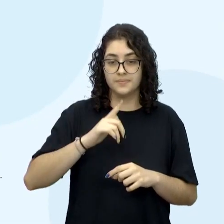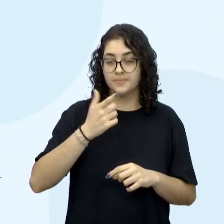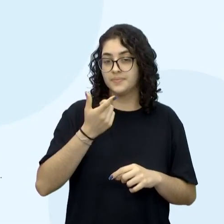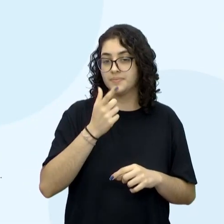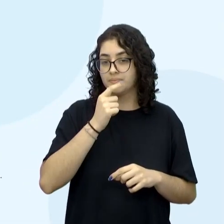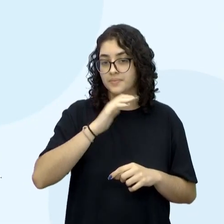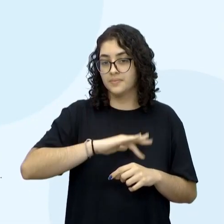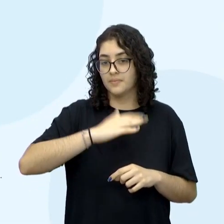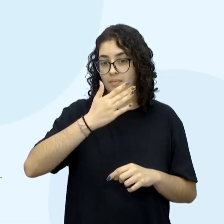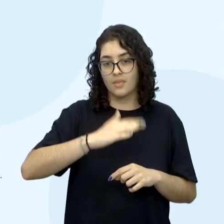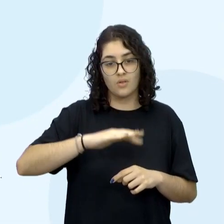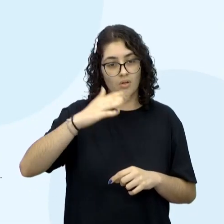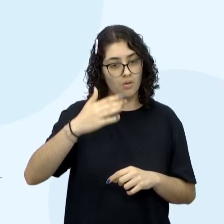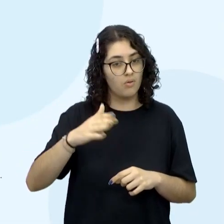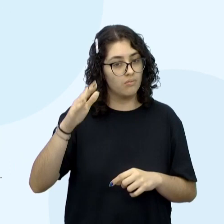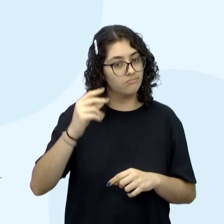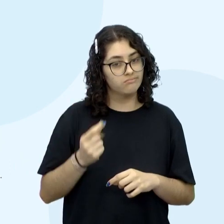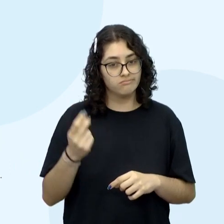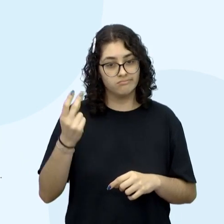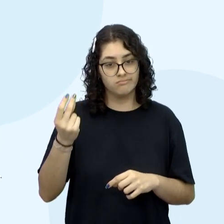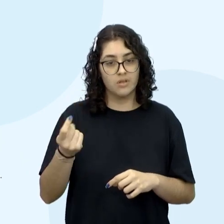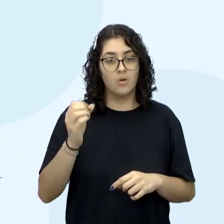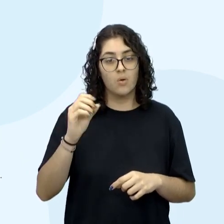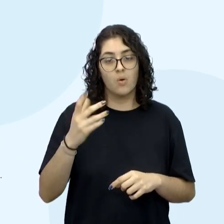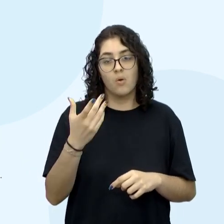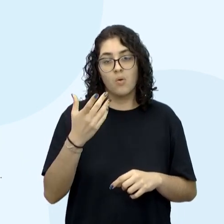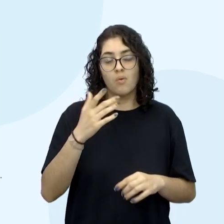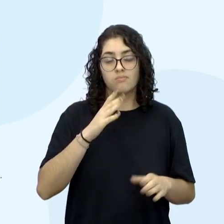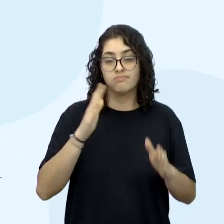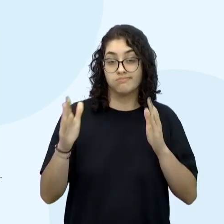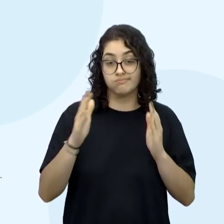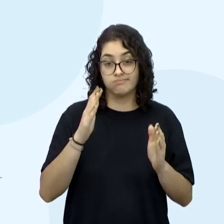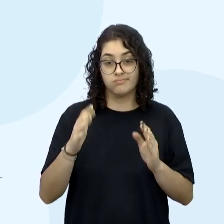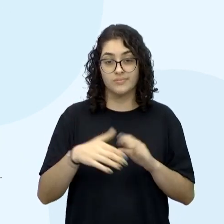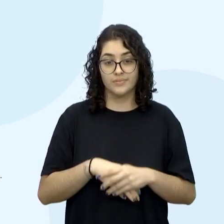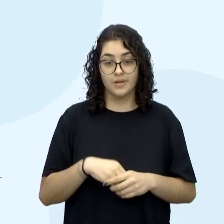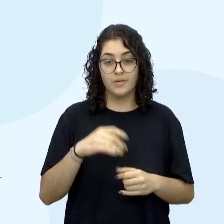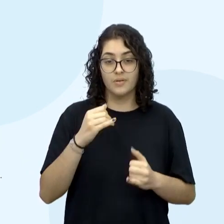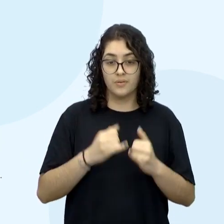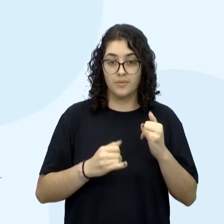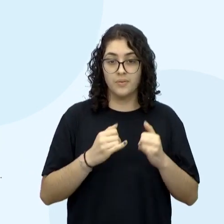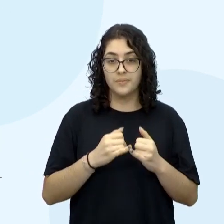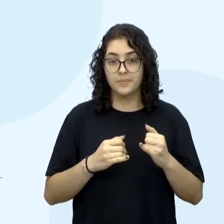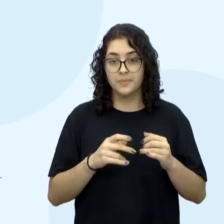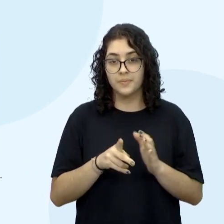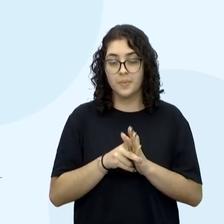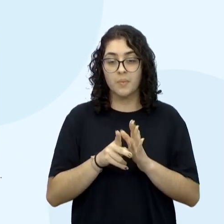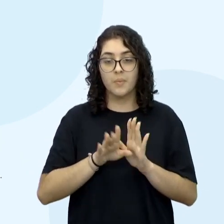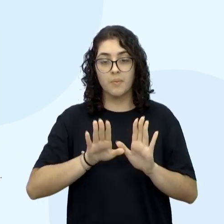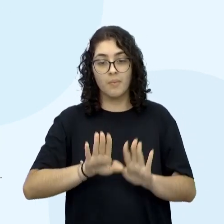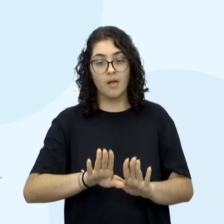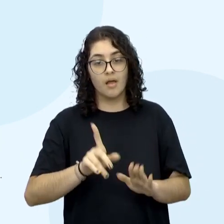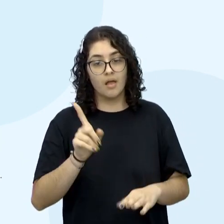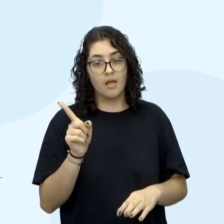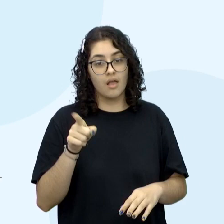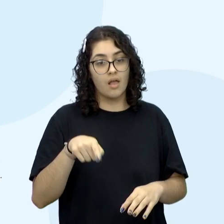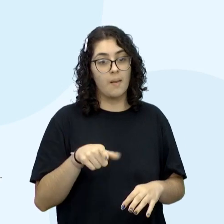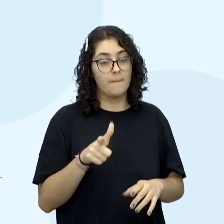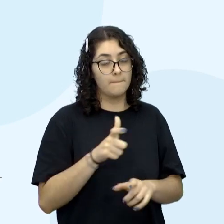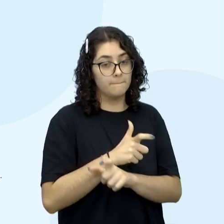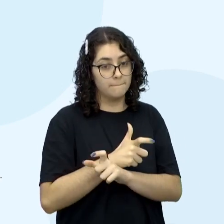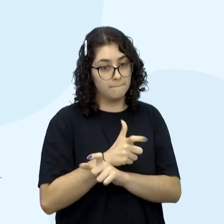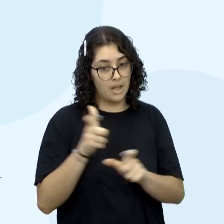são vitalícios aí, ou temporários, tá? E ela é semelhante à erosão pluvial, só que numa escala, obviamente, muito